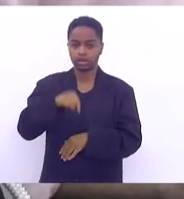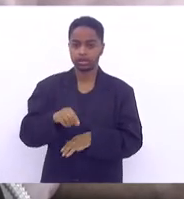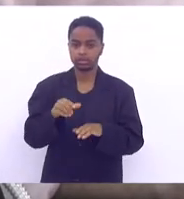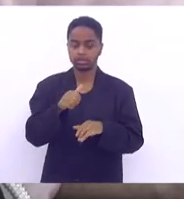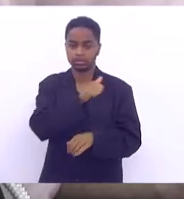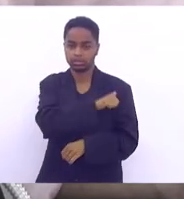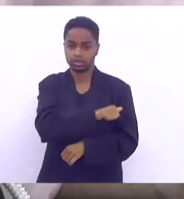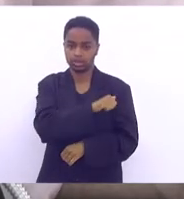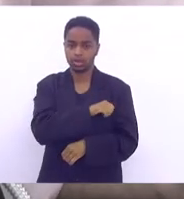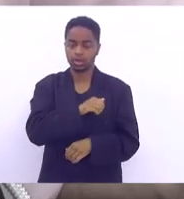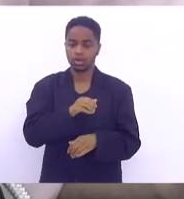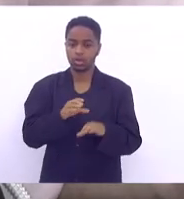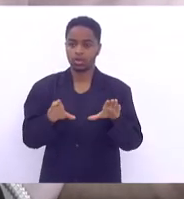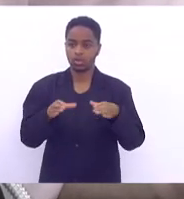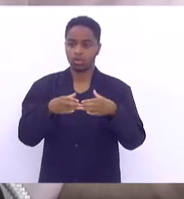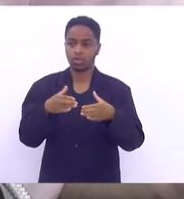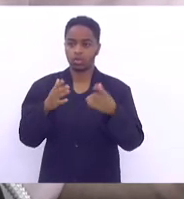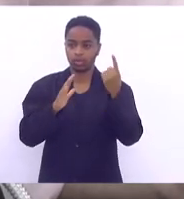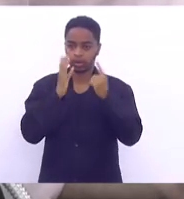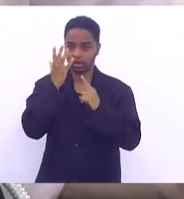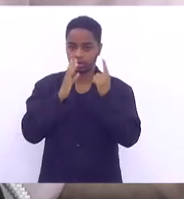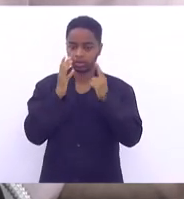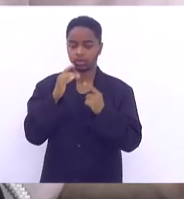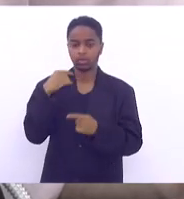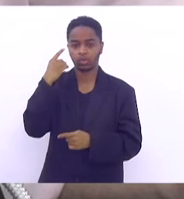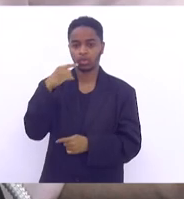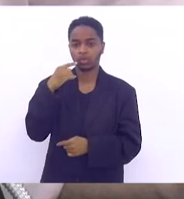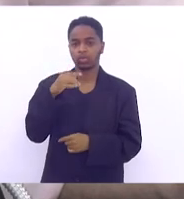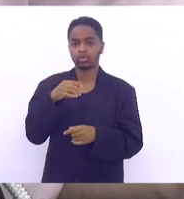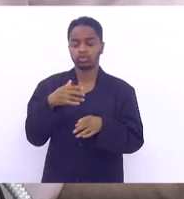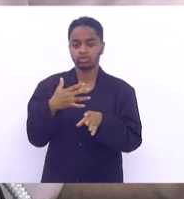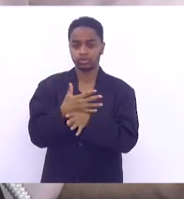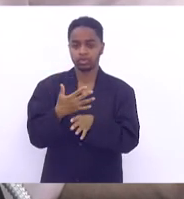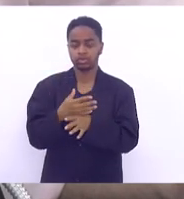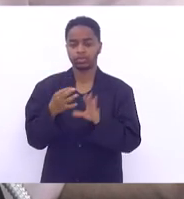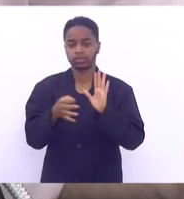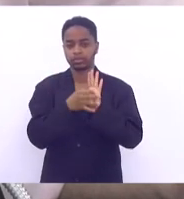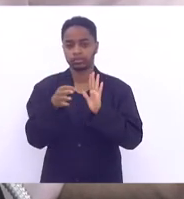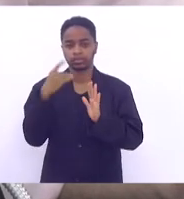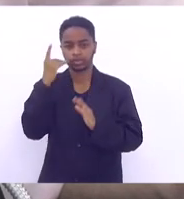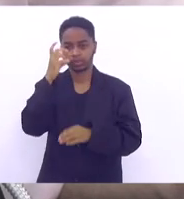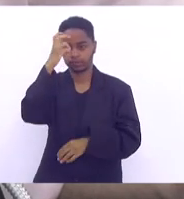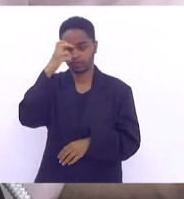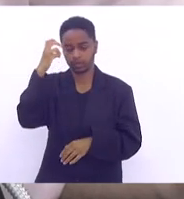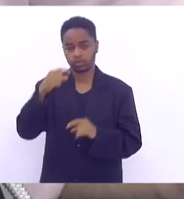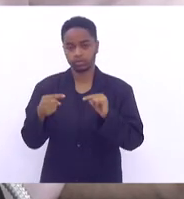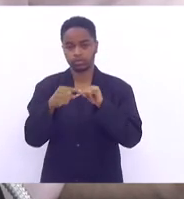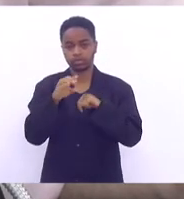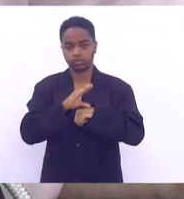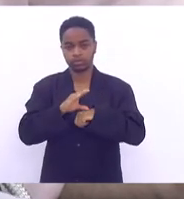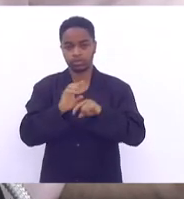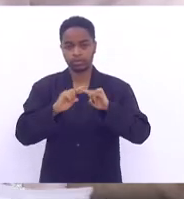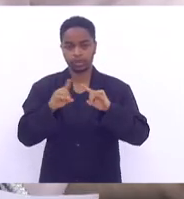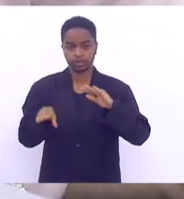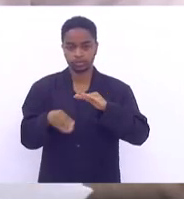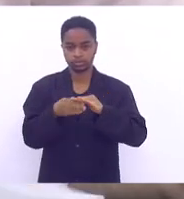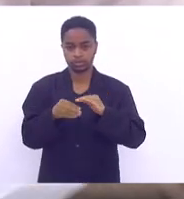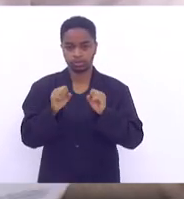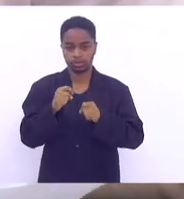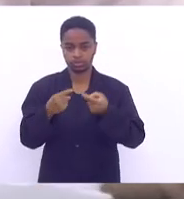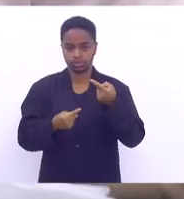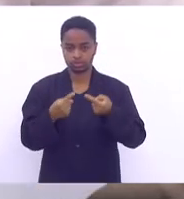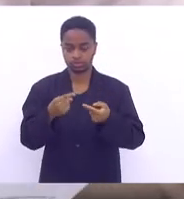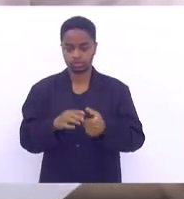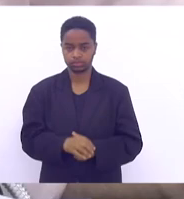carnavalesco Loucura Suburbana. O parecer da deputada Verônica Lima é pela constitucionalidade com emendas. Em